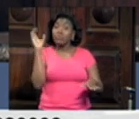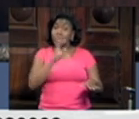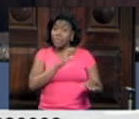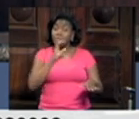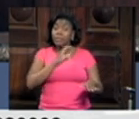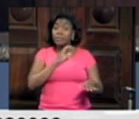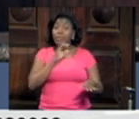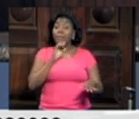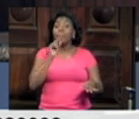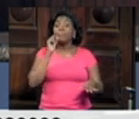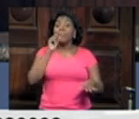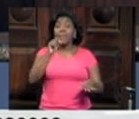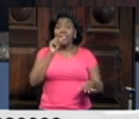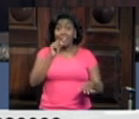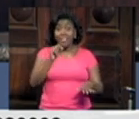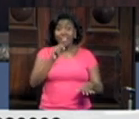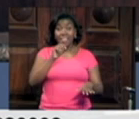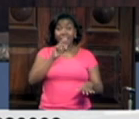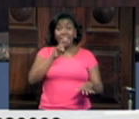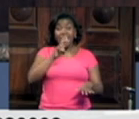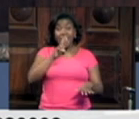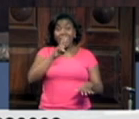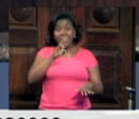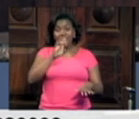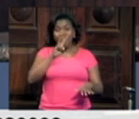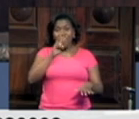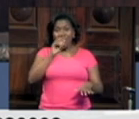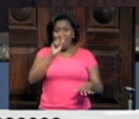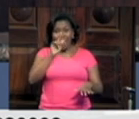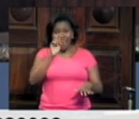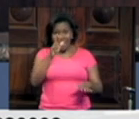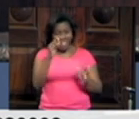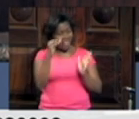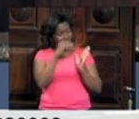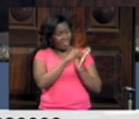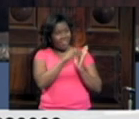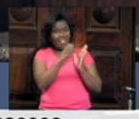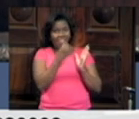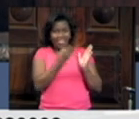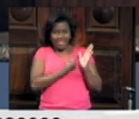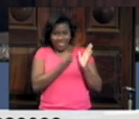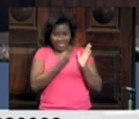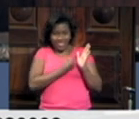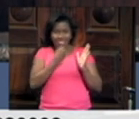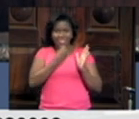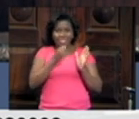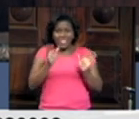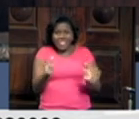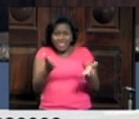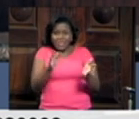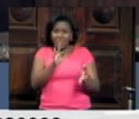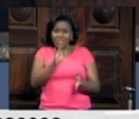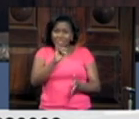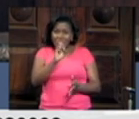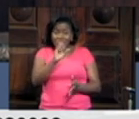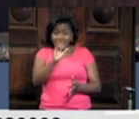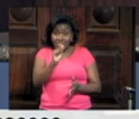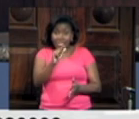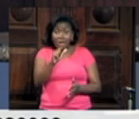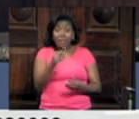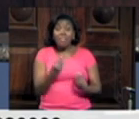para revogar o artigo da Lei de Incentivos Fiscais que delega ao